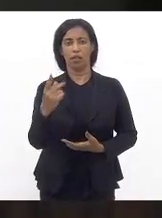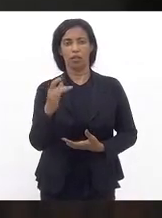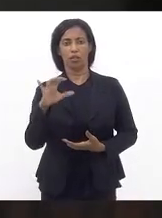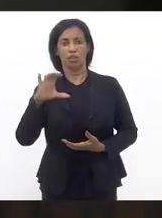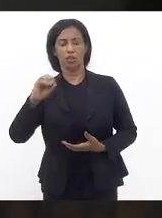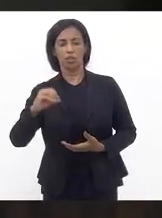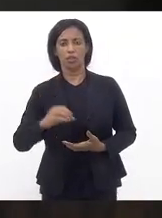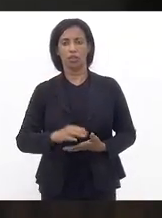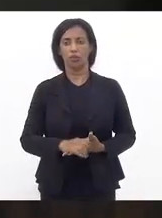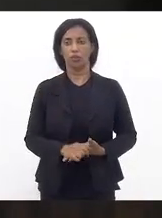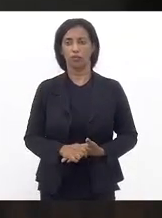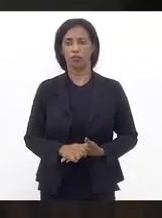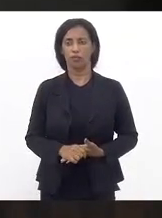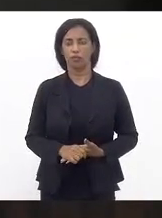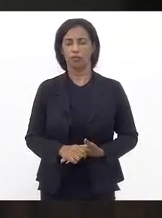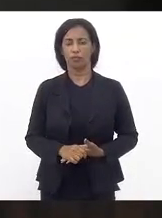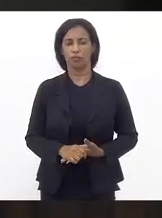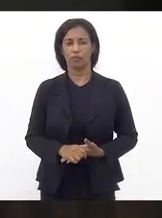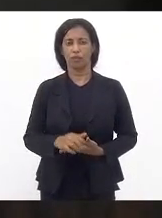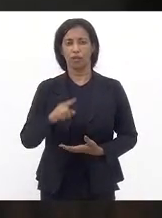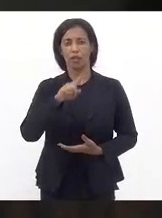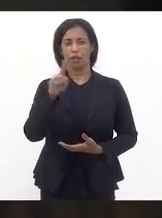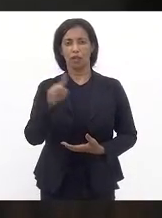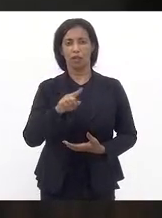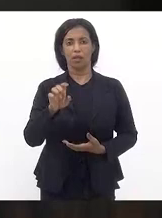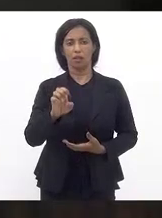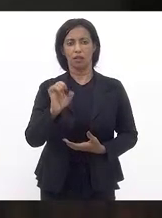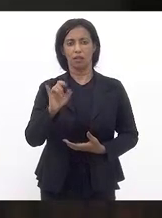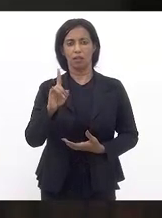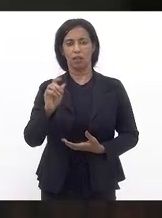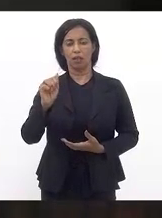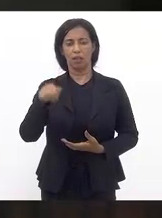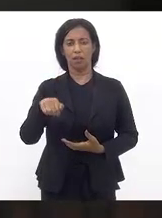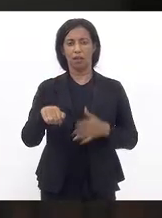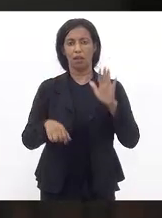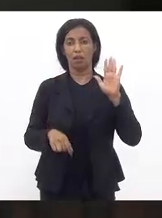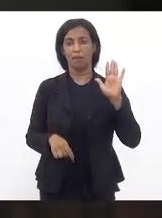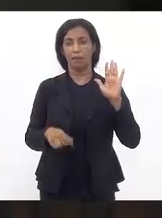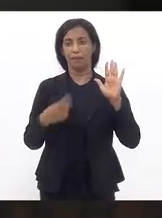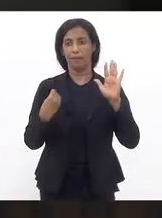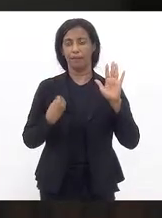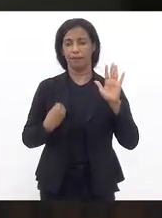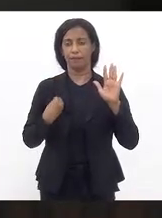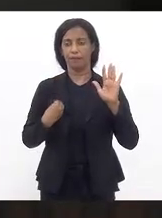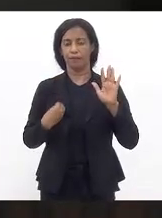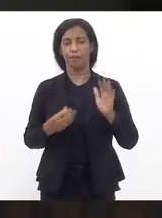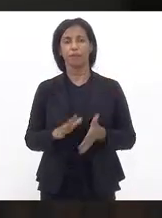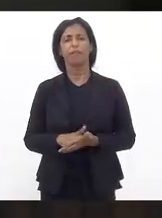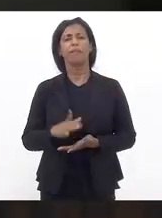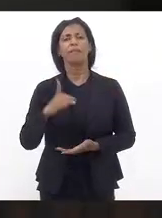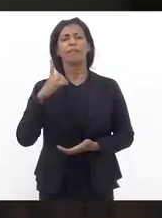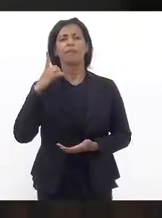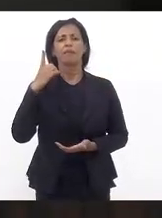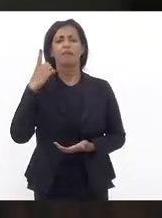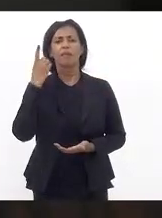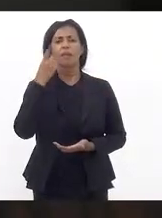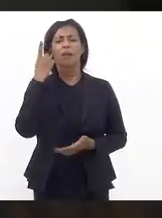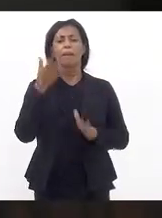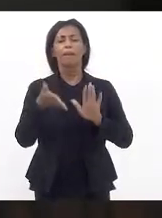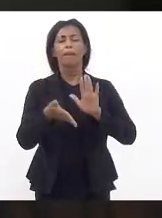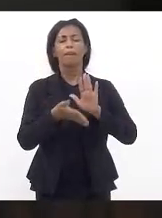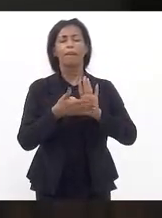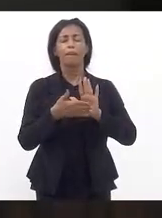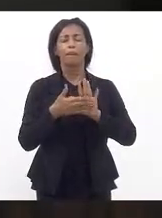Machado Deputado a zeidan aqui Presidente deve tá aproveitando de